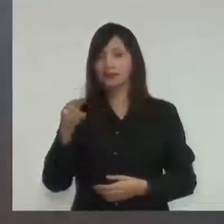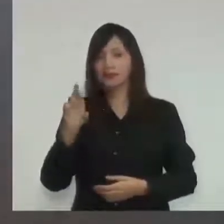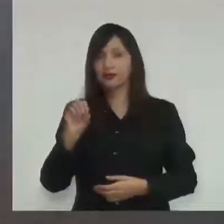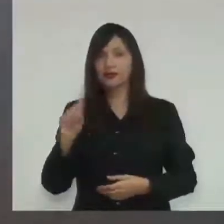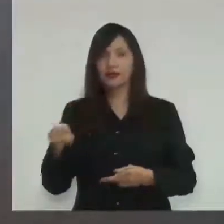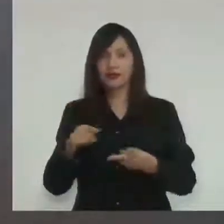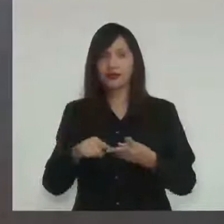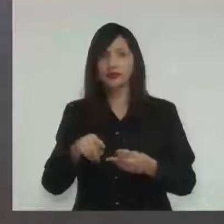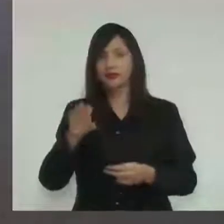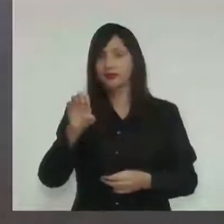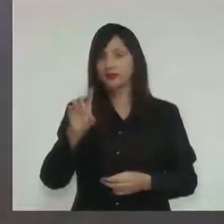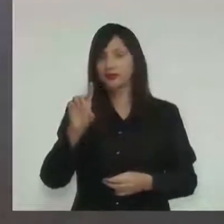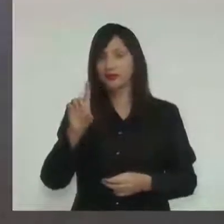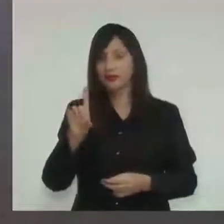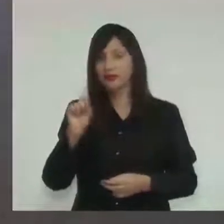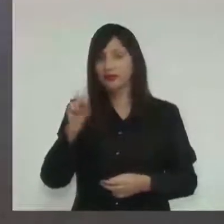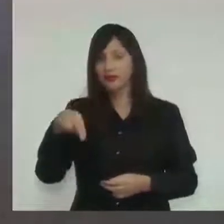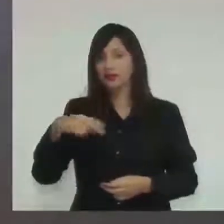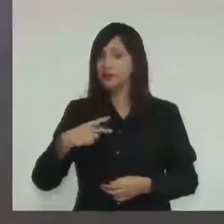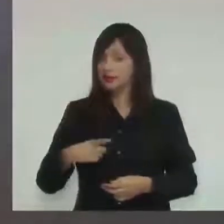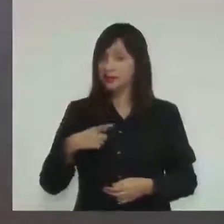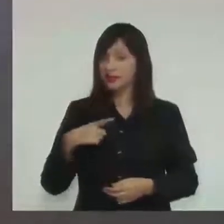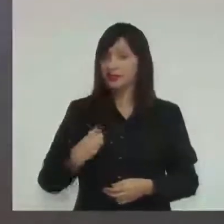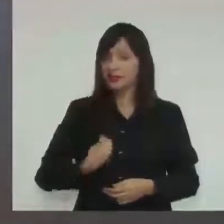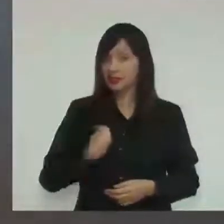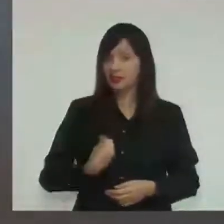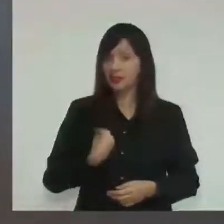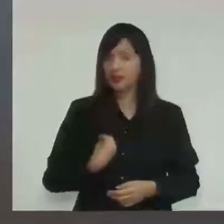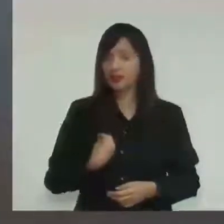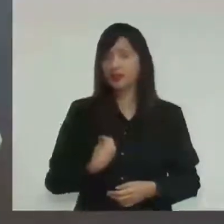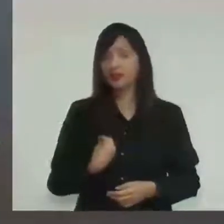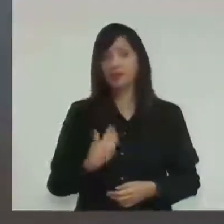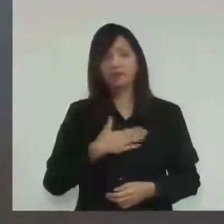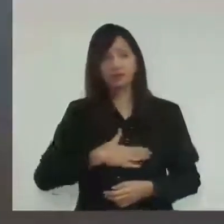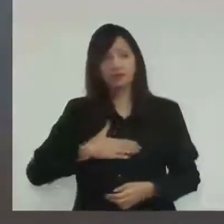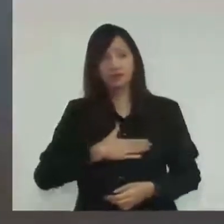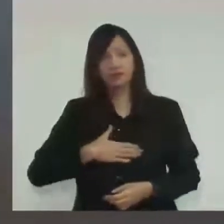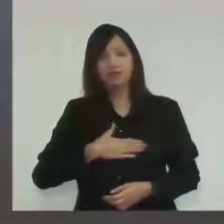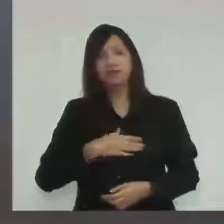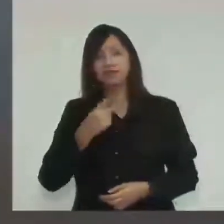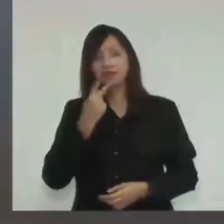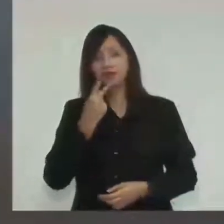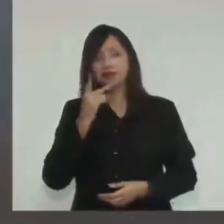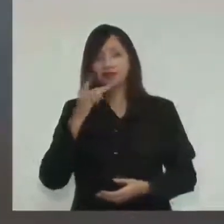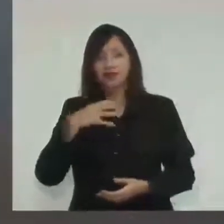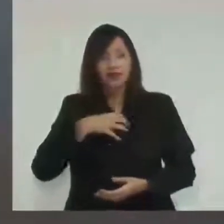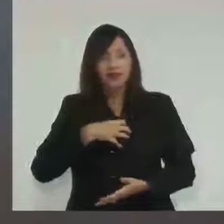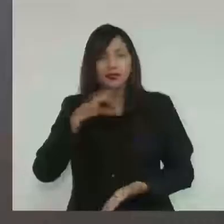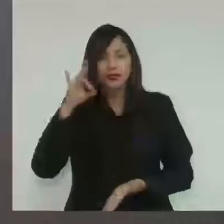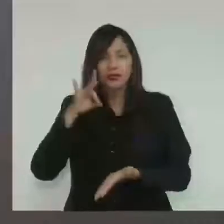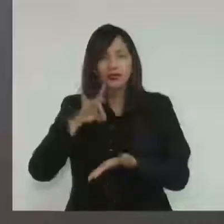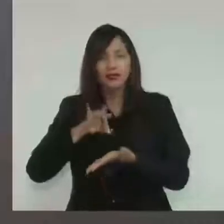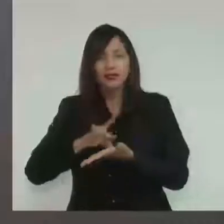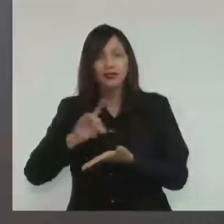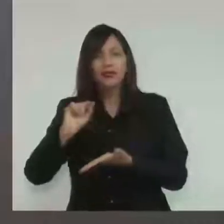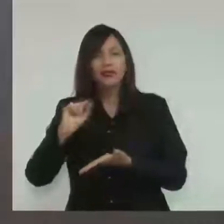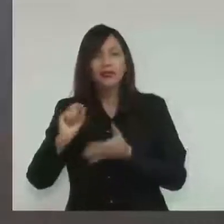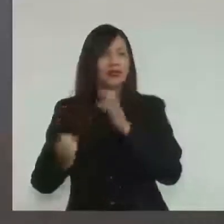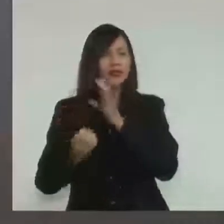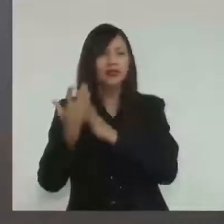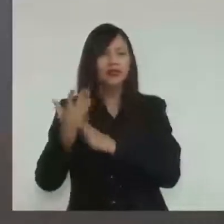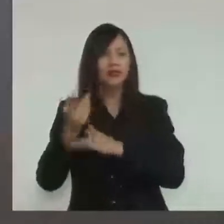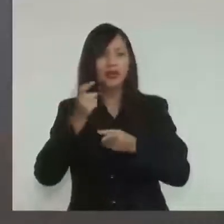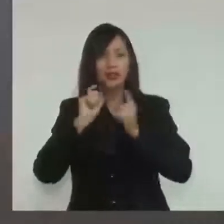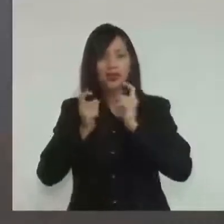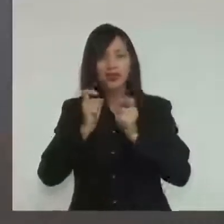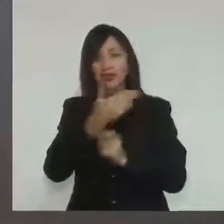Edson PC esteve presente. Então, quero registrar aqui, da forma mais fidedigna possível, o que se passou nessa reunião, eu acho